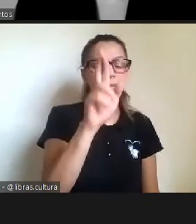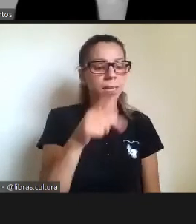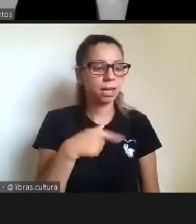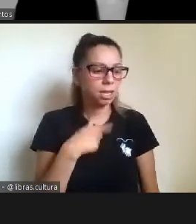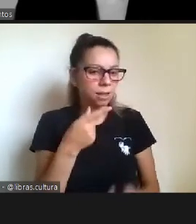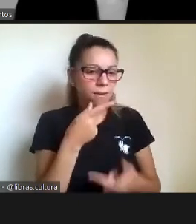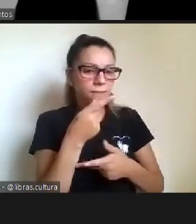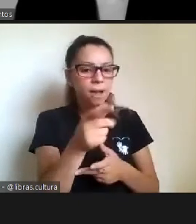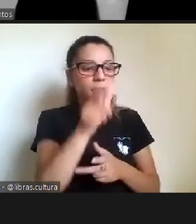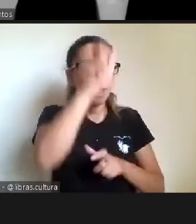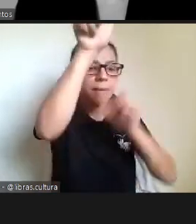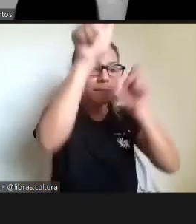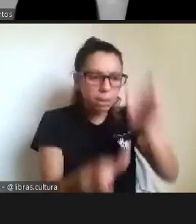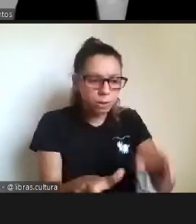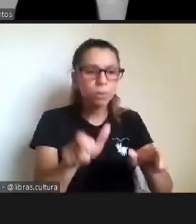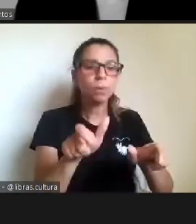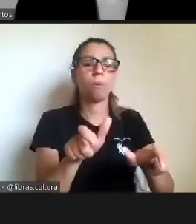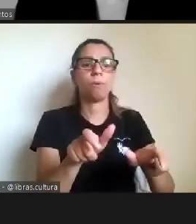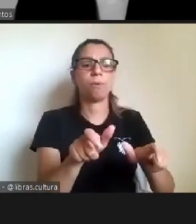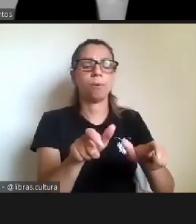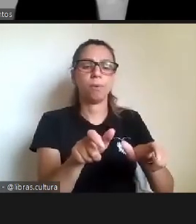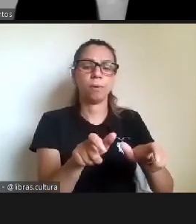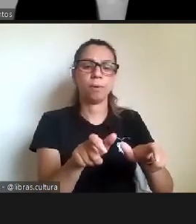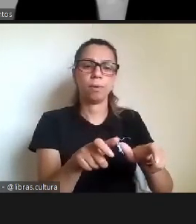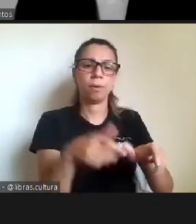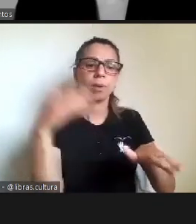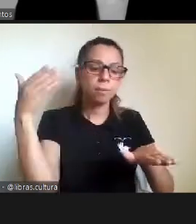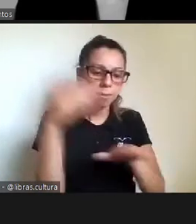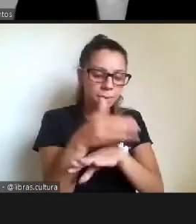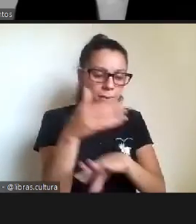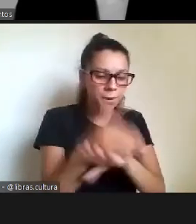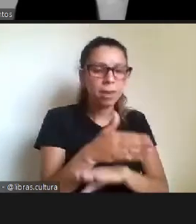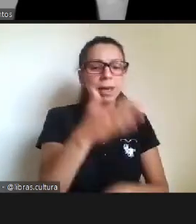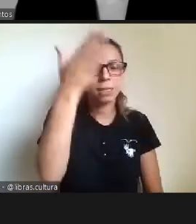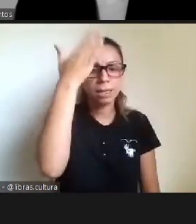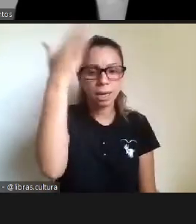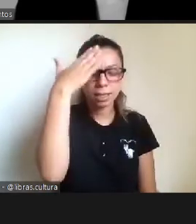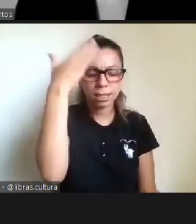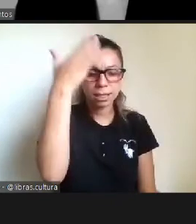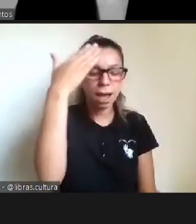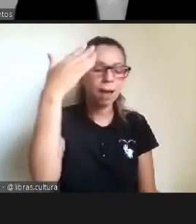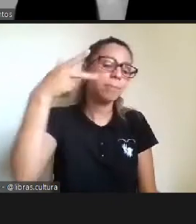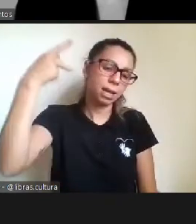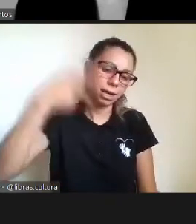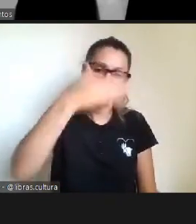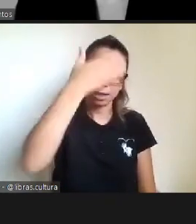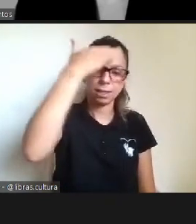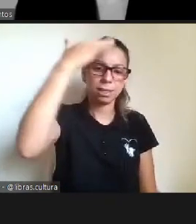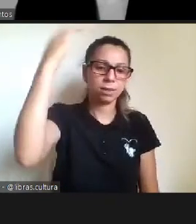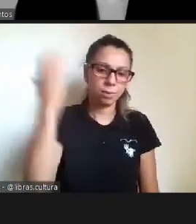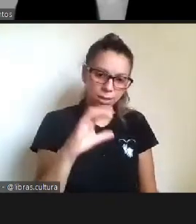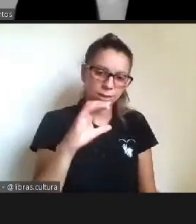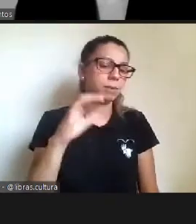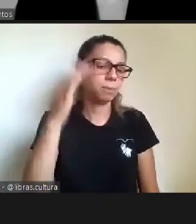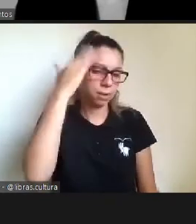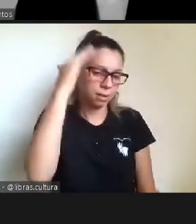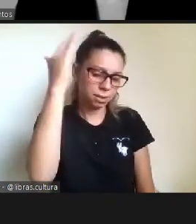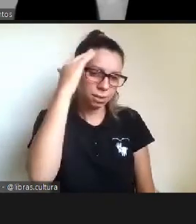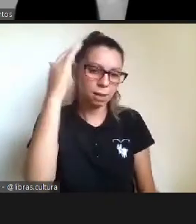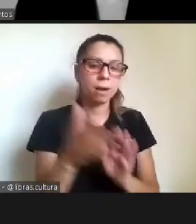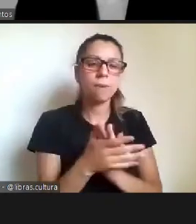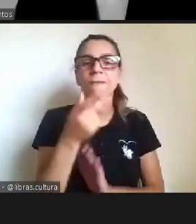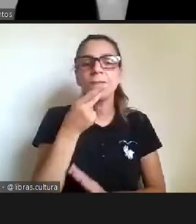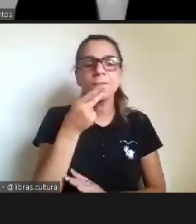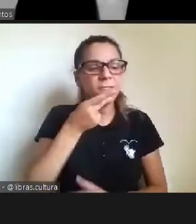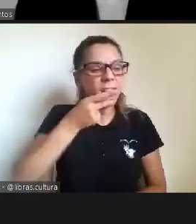maldito personagem, né, que a gente sabe da aridez dessa cidade. E eu acho que enquanto a gente não falar mal